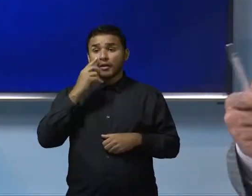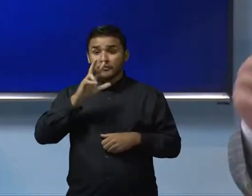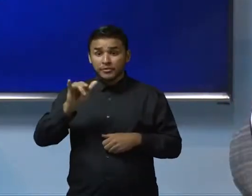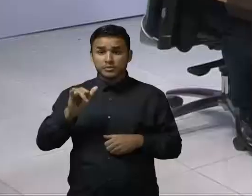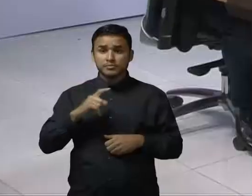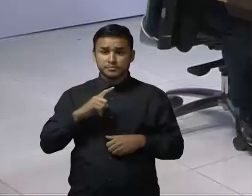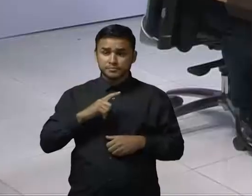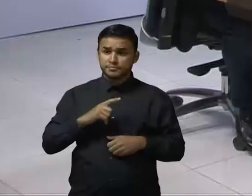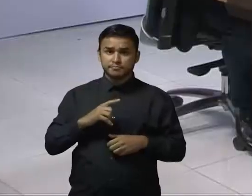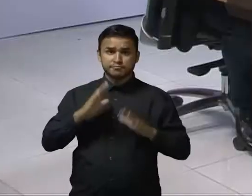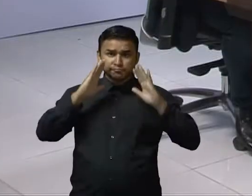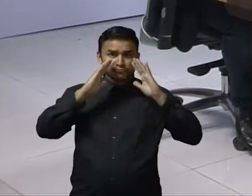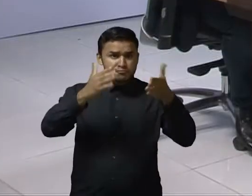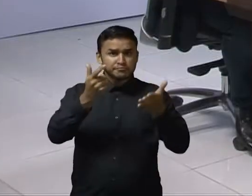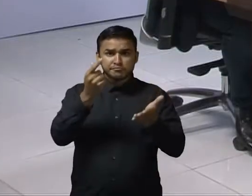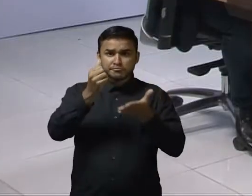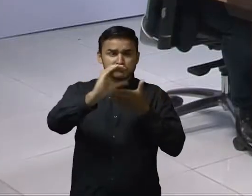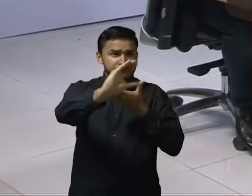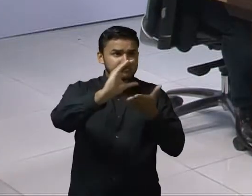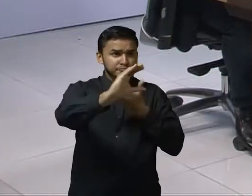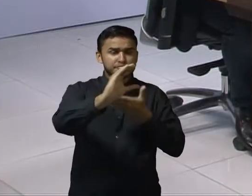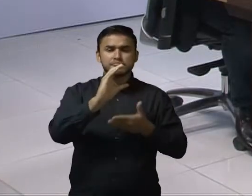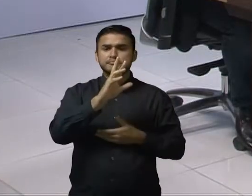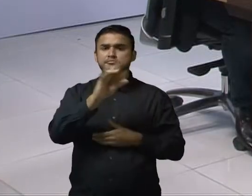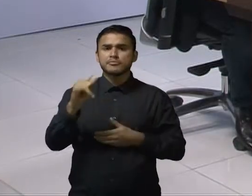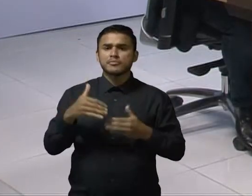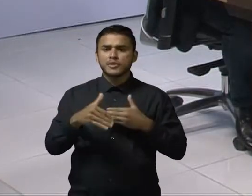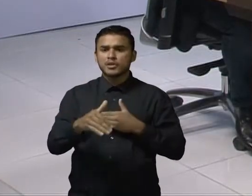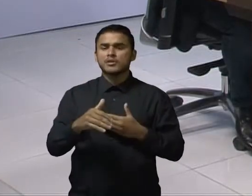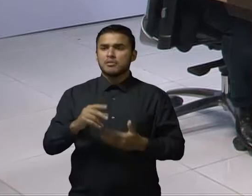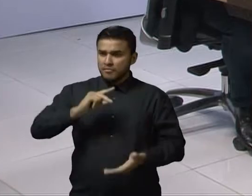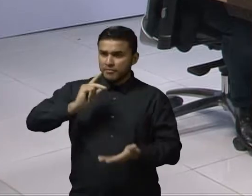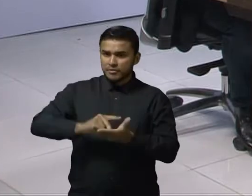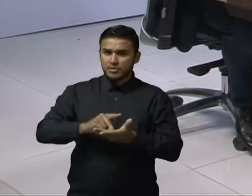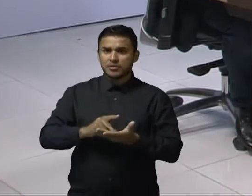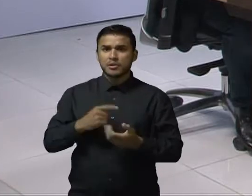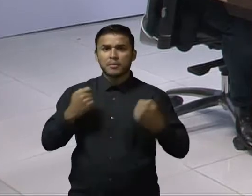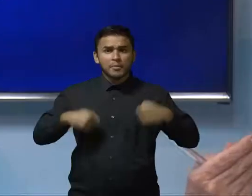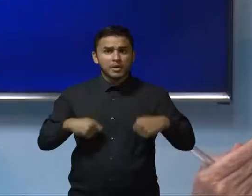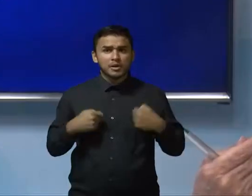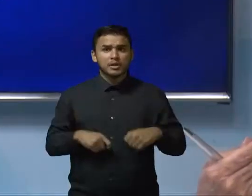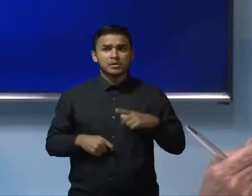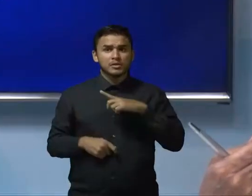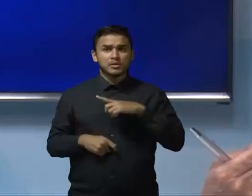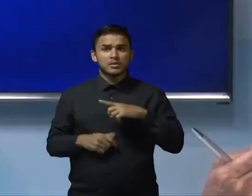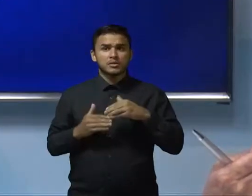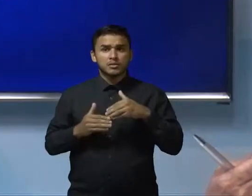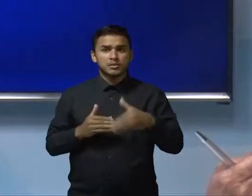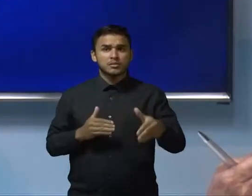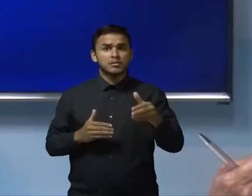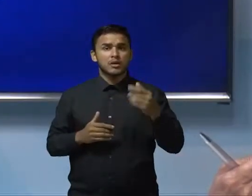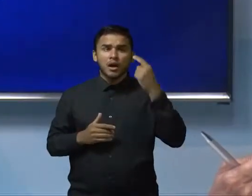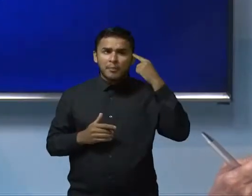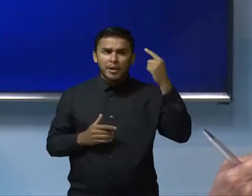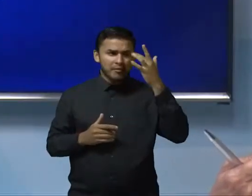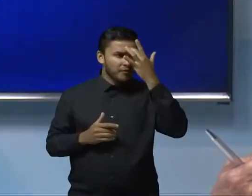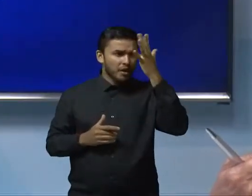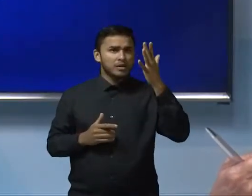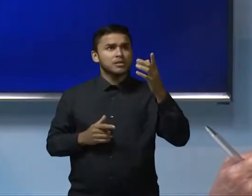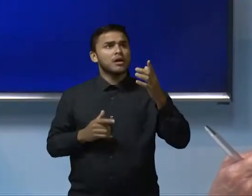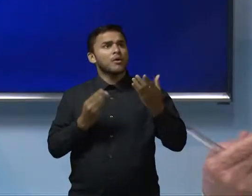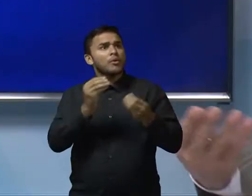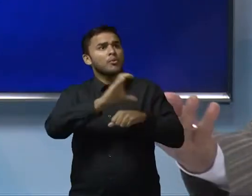aqui com condições mínimas de dignidade para que esses homens possam ser recuperados para de volta aqui ao